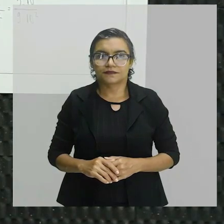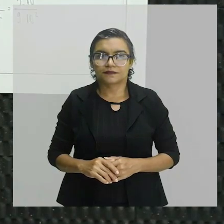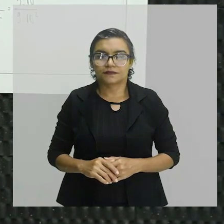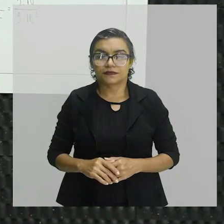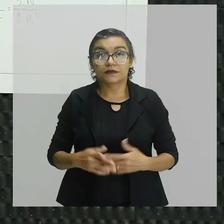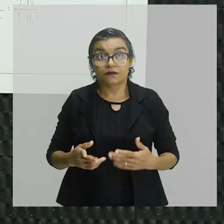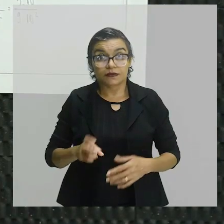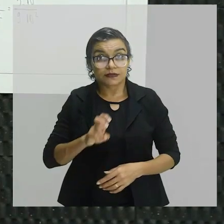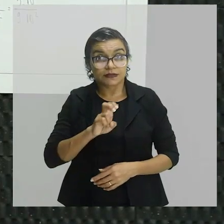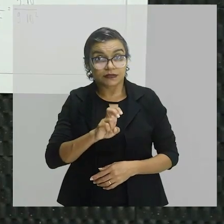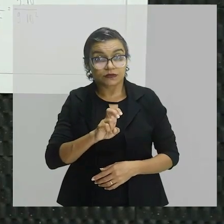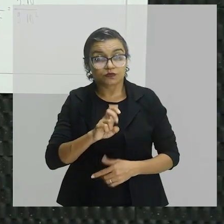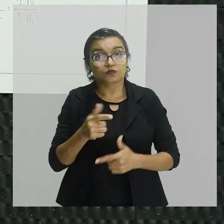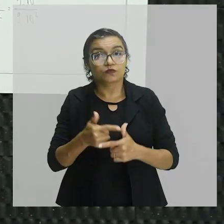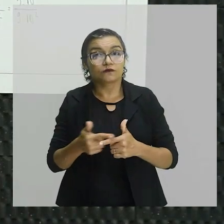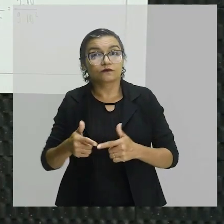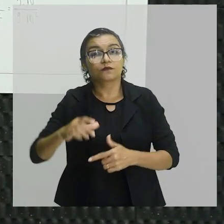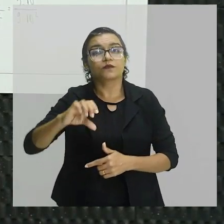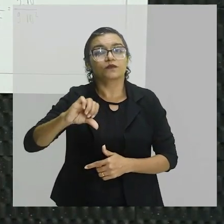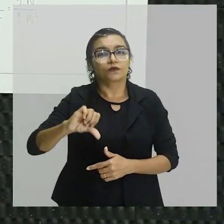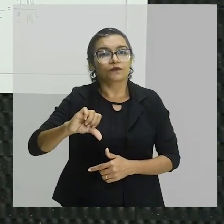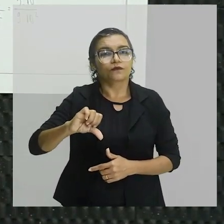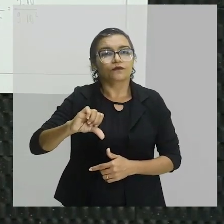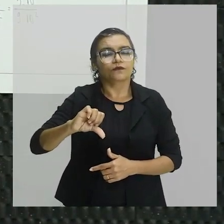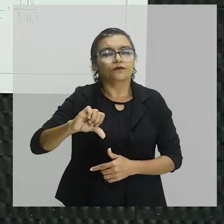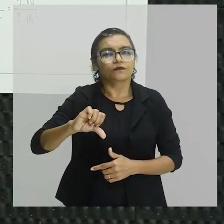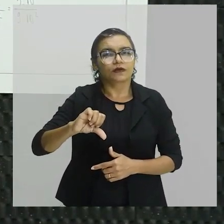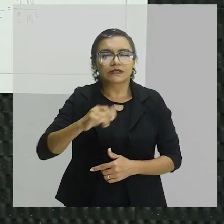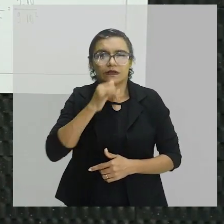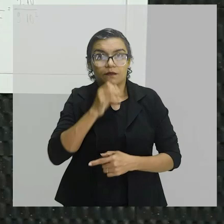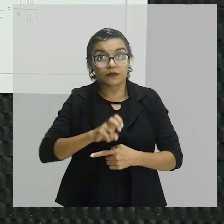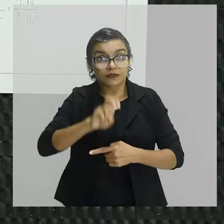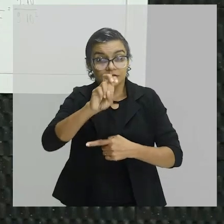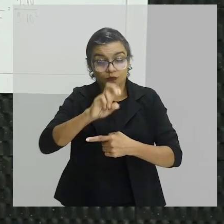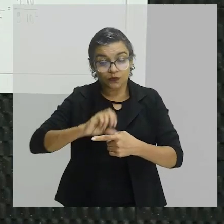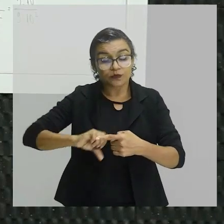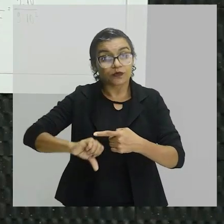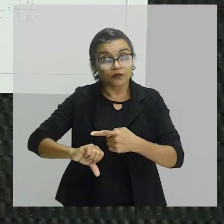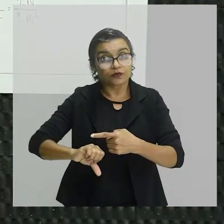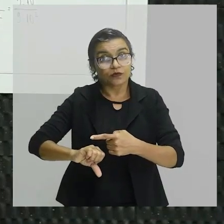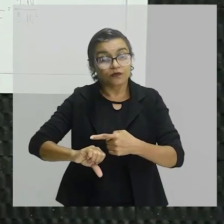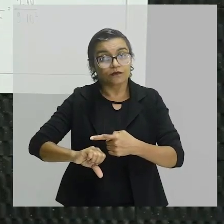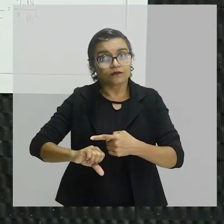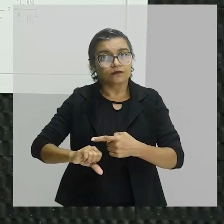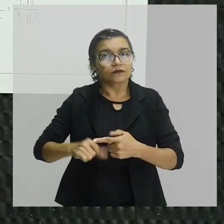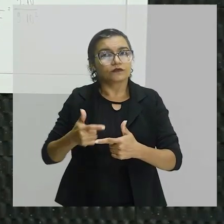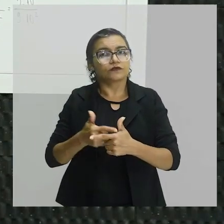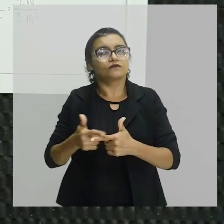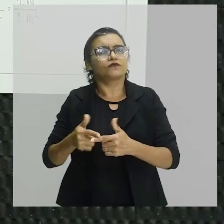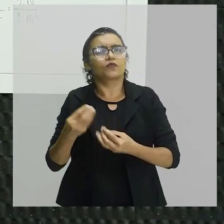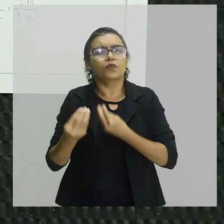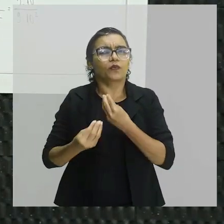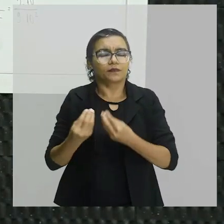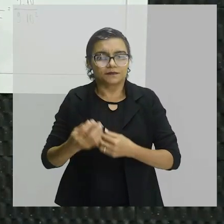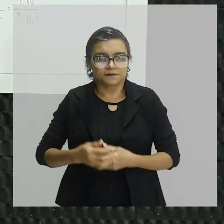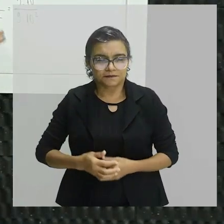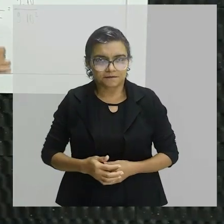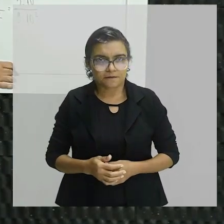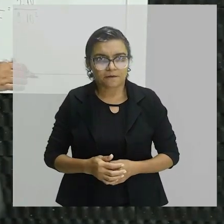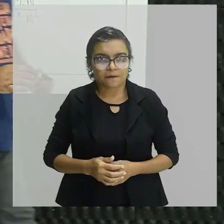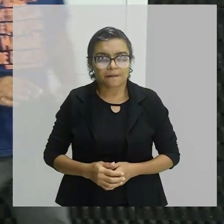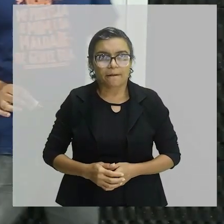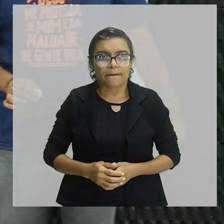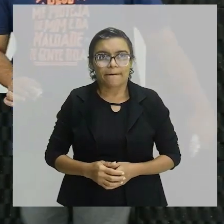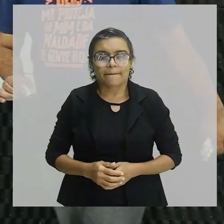9. Certo? 5 dividido por 9, acho que já dá para a gente fazer essa divisão, né? Então, vamos fazer bem aqui, ó.